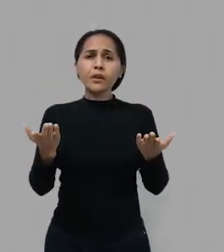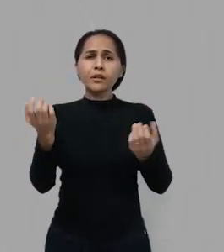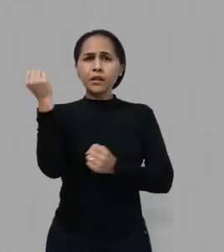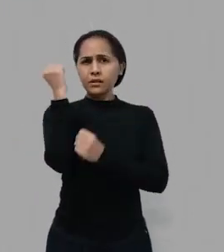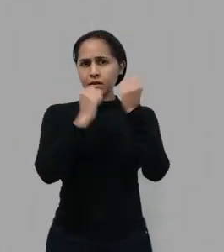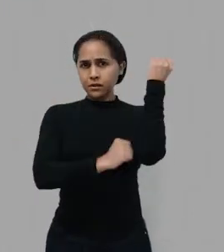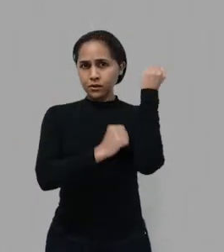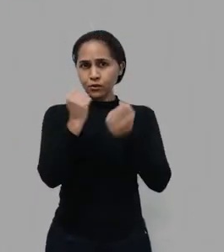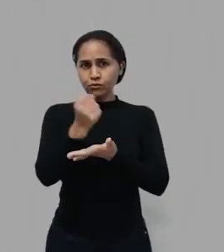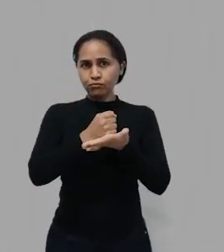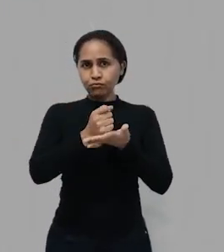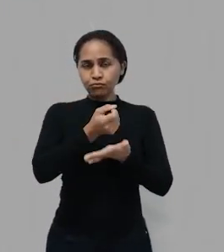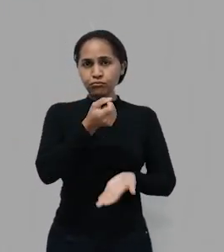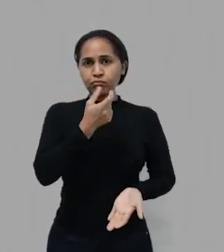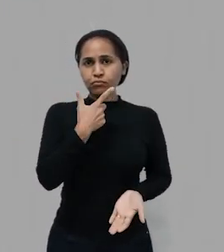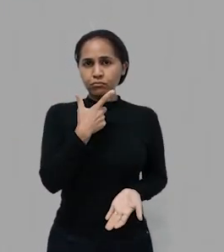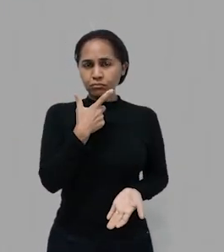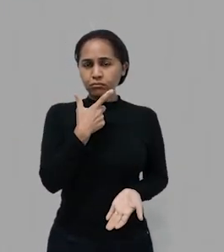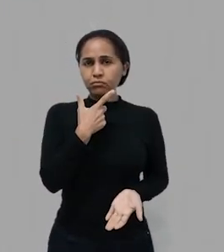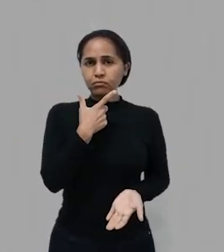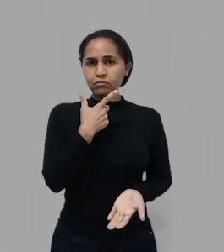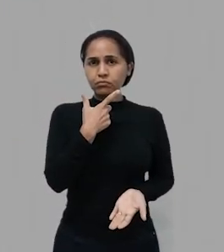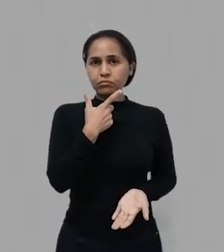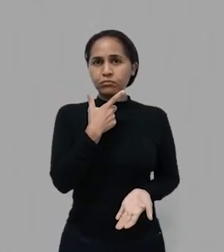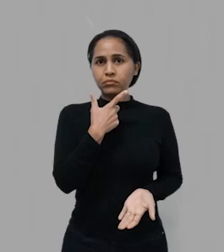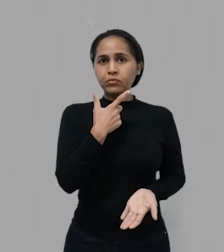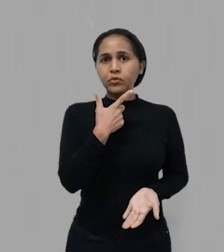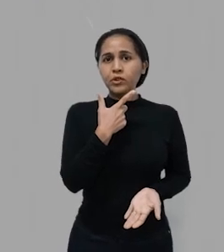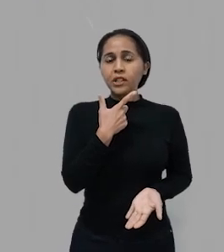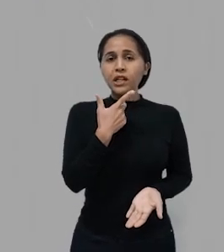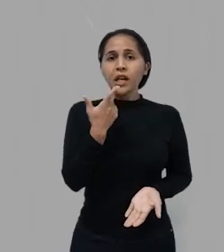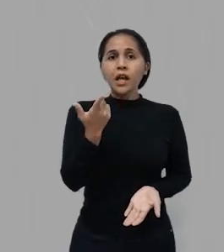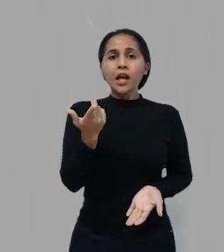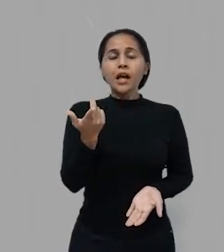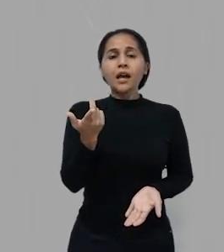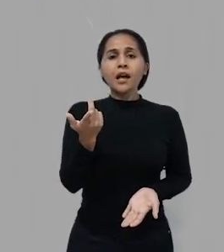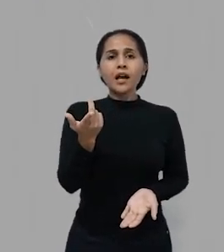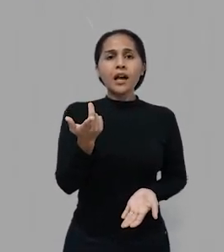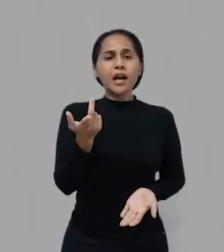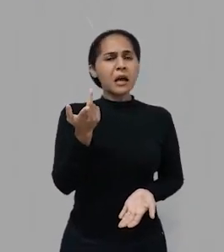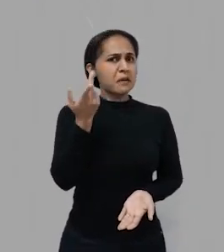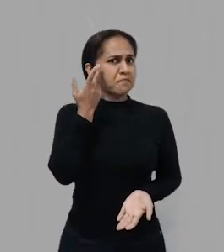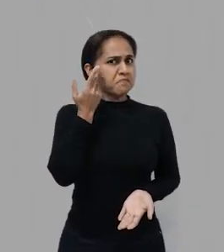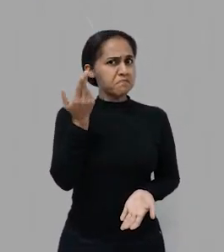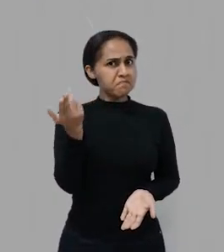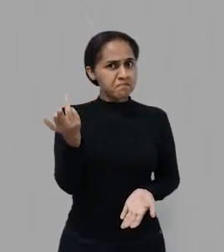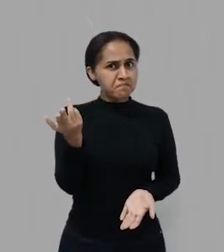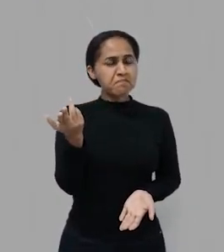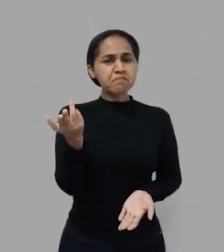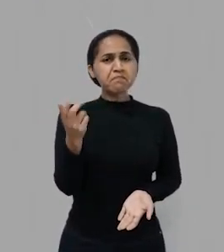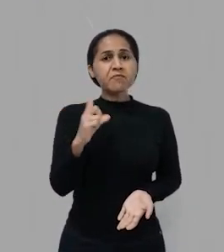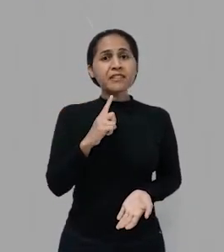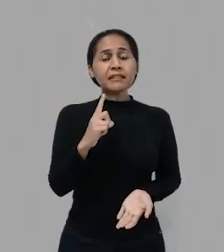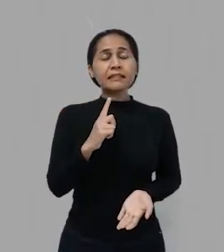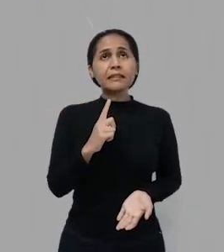farmacêutica, essa situação ela é peculiar, é uma situação também que